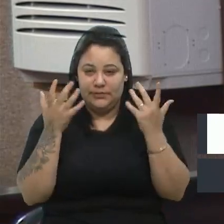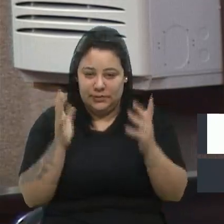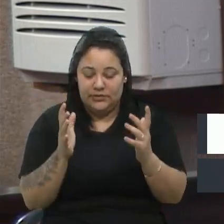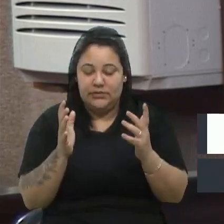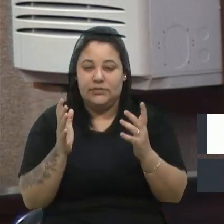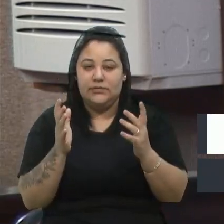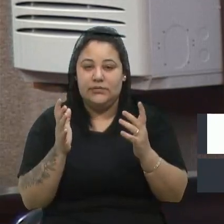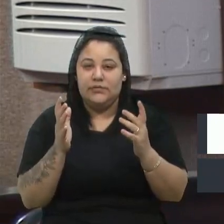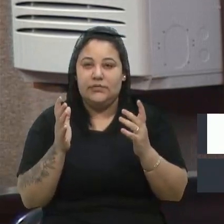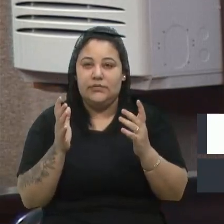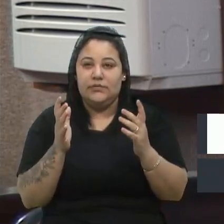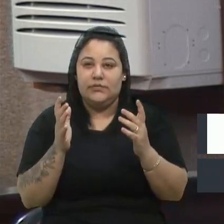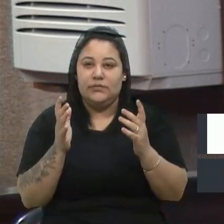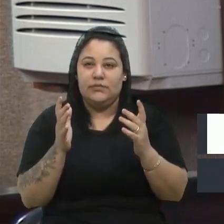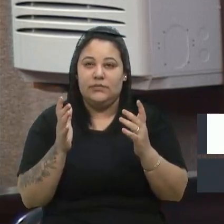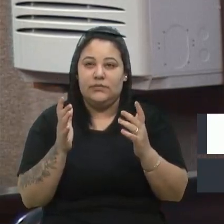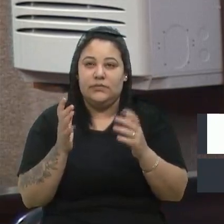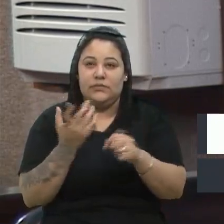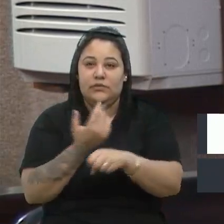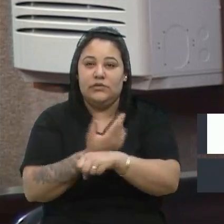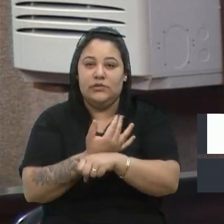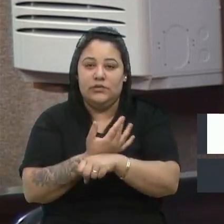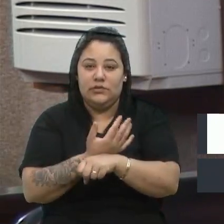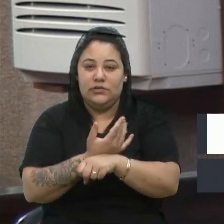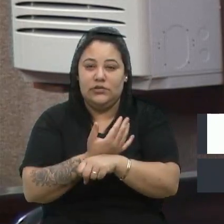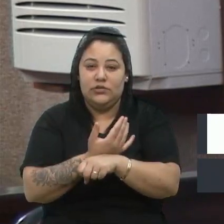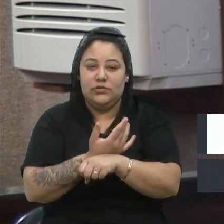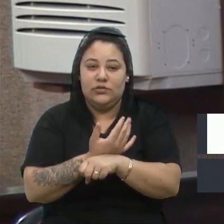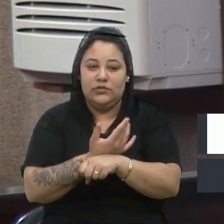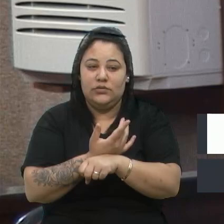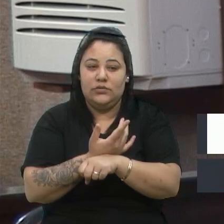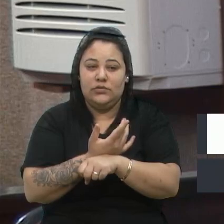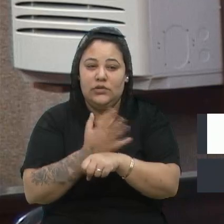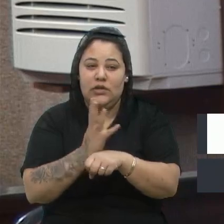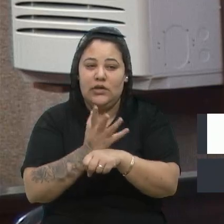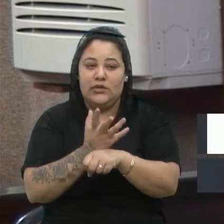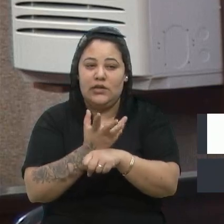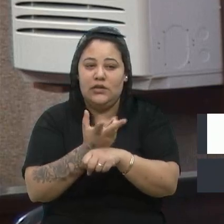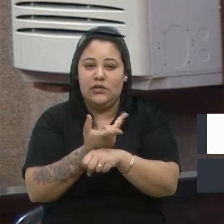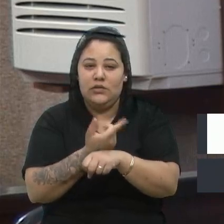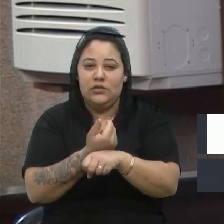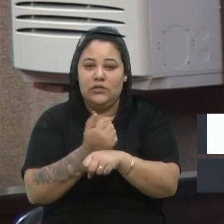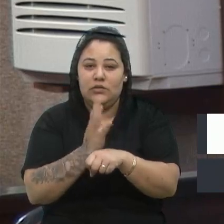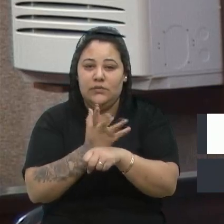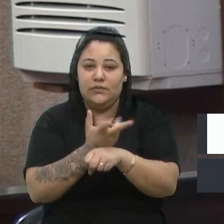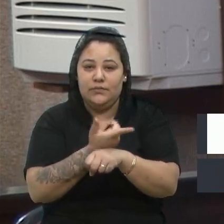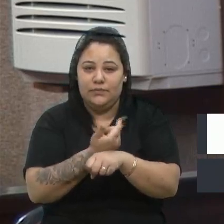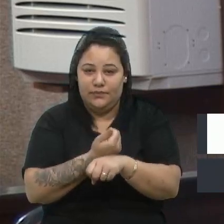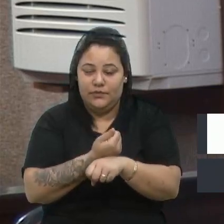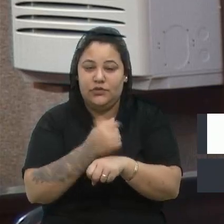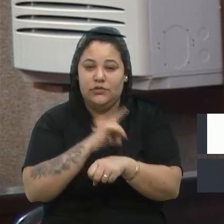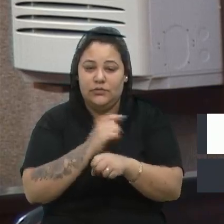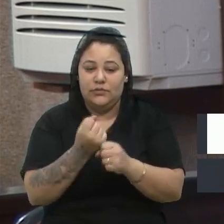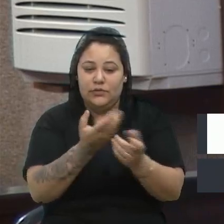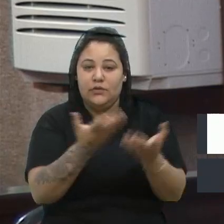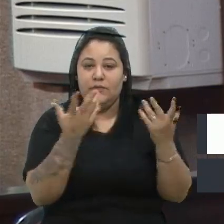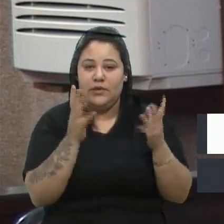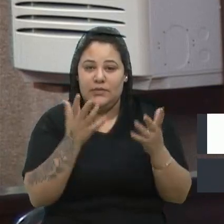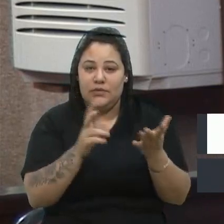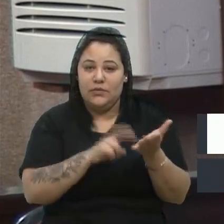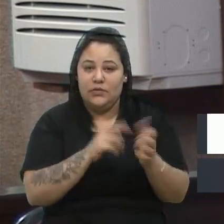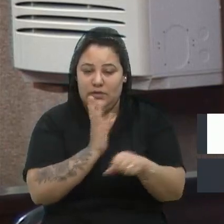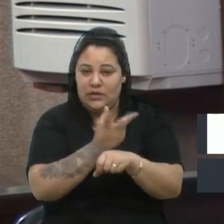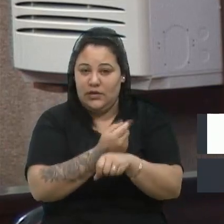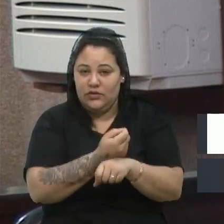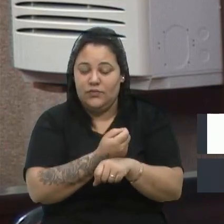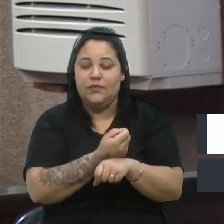à Sicredi Agência Forqueta. Temos a imensa satisfação em parabenizar o Sicredi pela reinauguração de